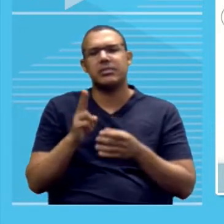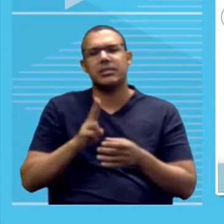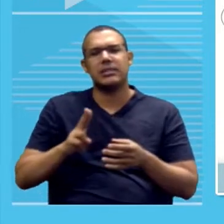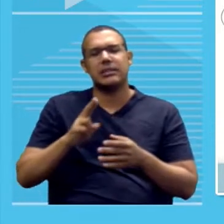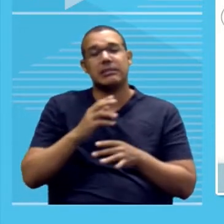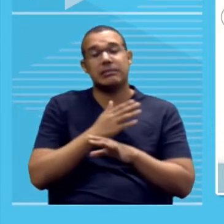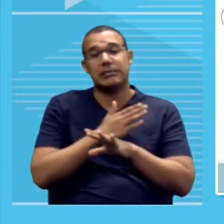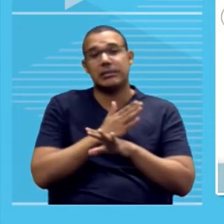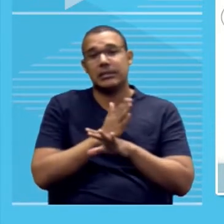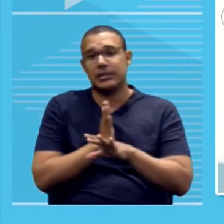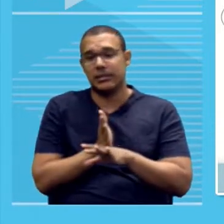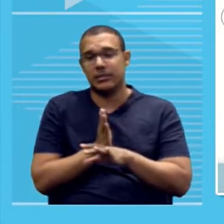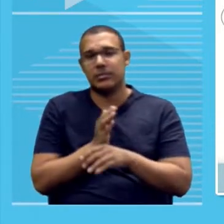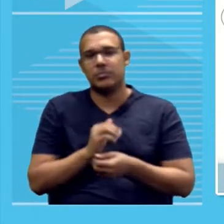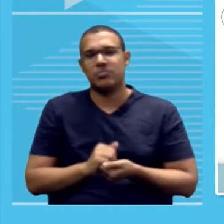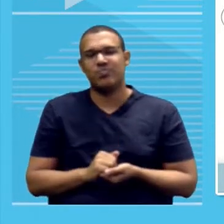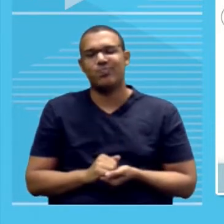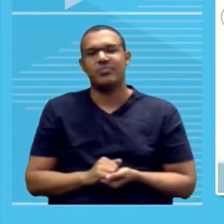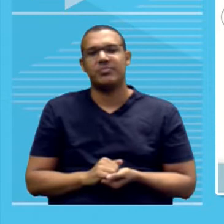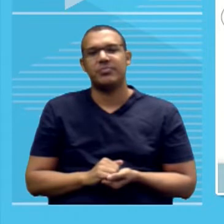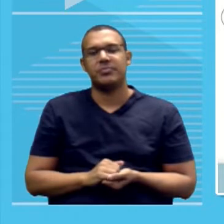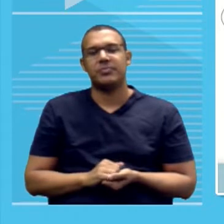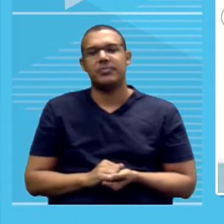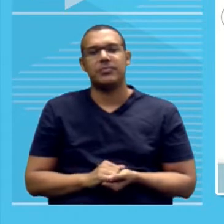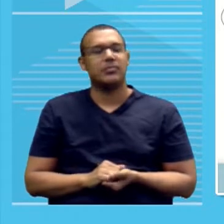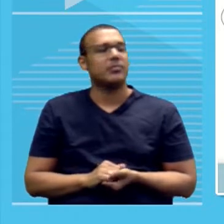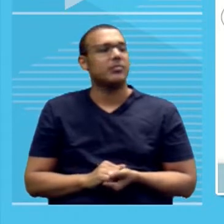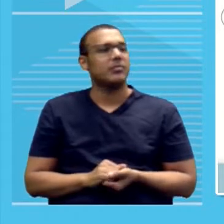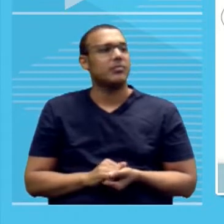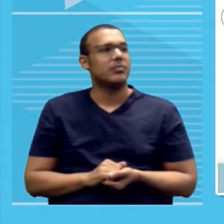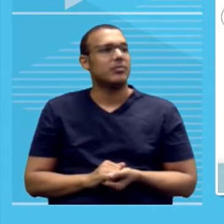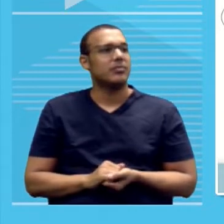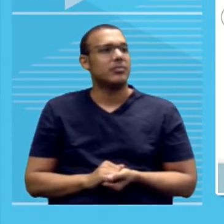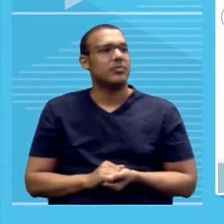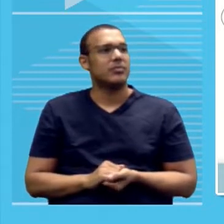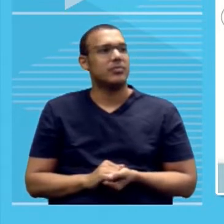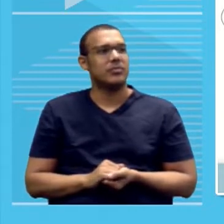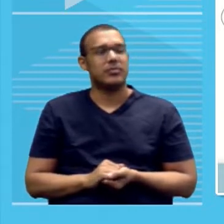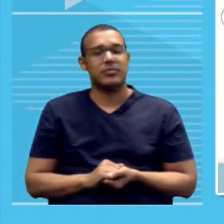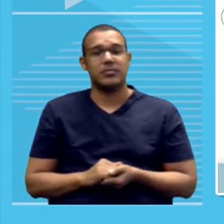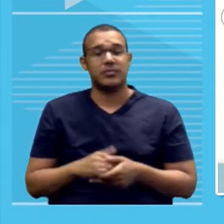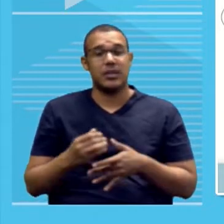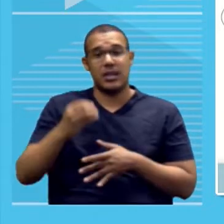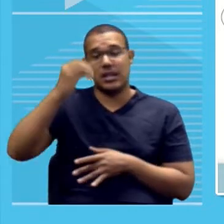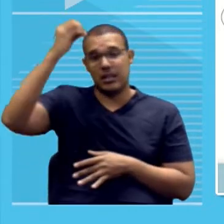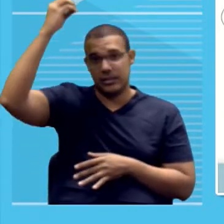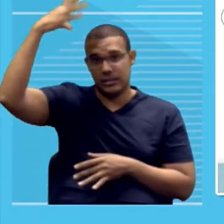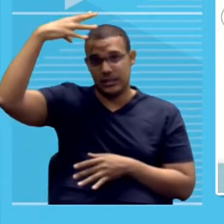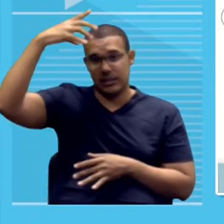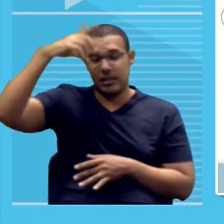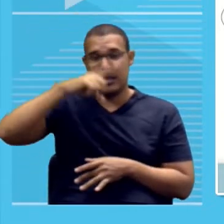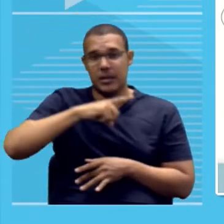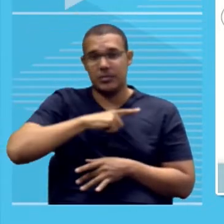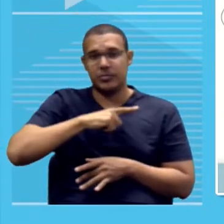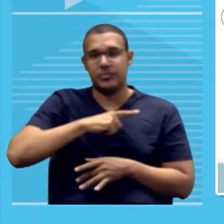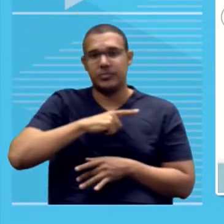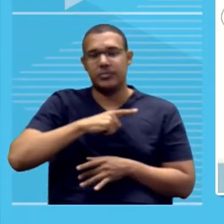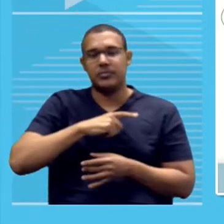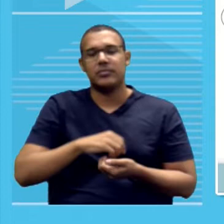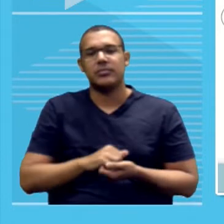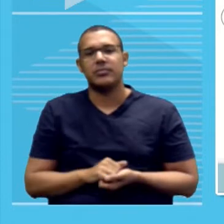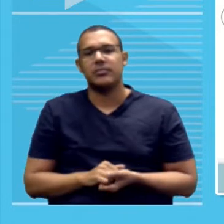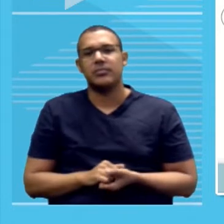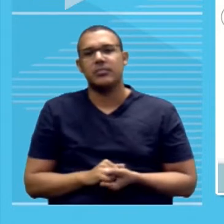explicar uma coisa sobre a lâmpada incandescente. A lâmpada incandescente, ela é composta